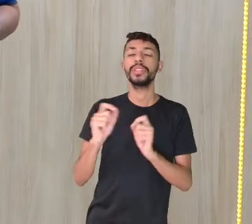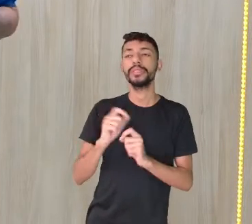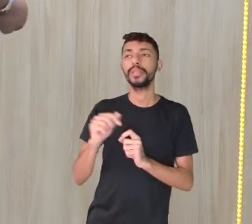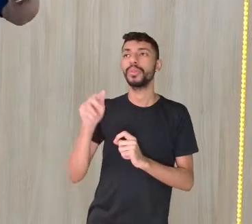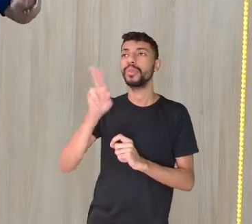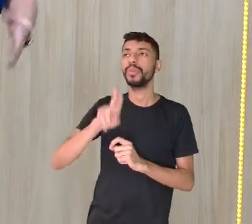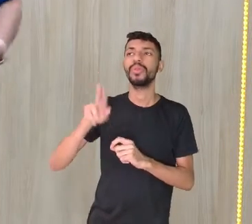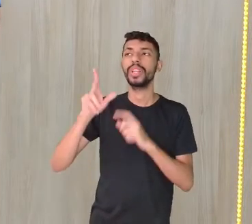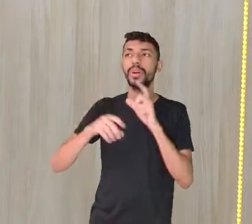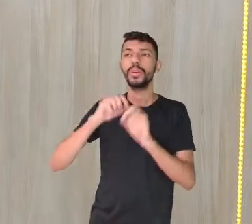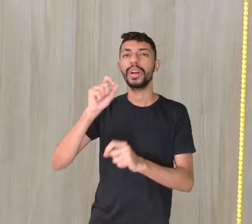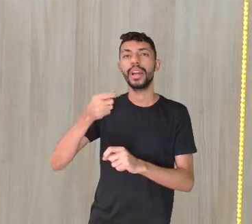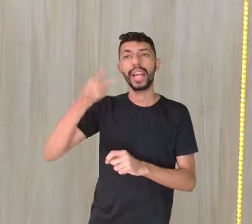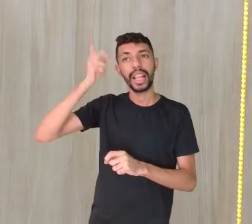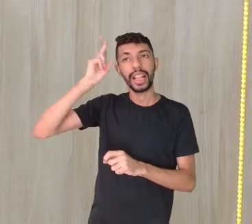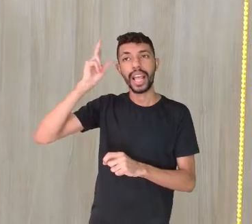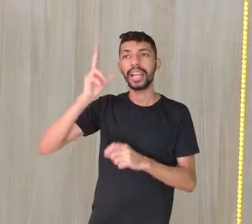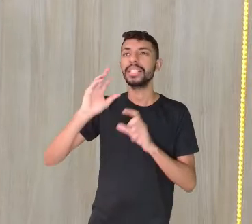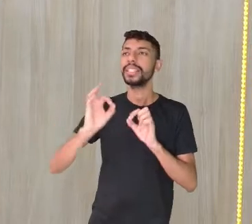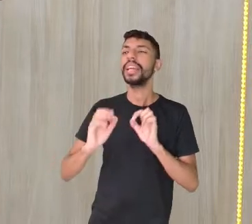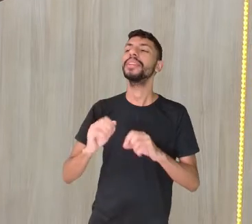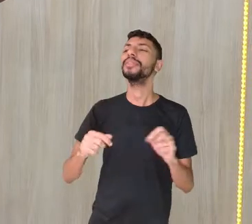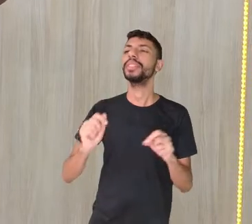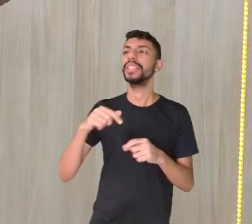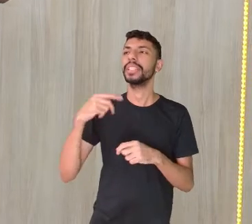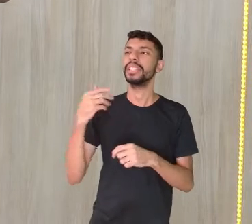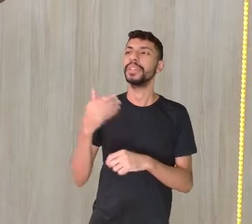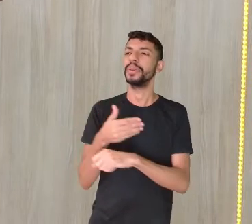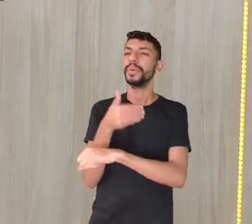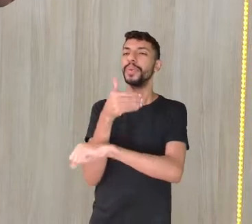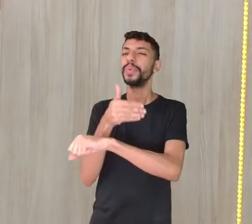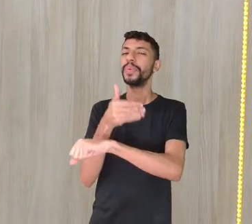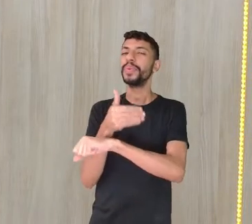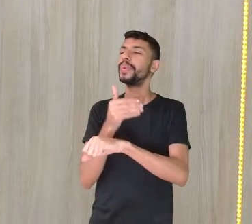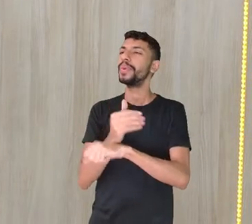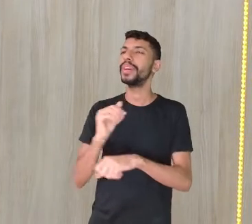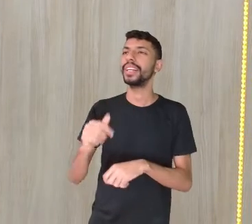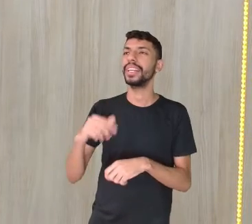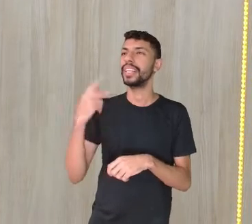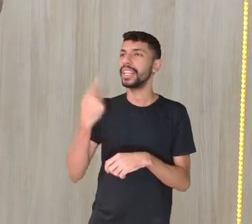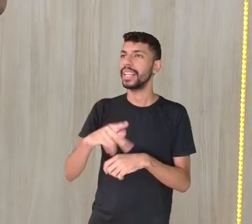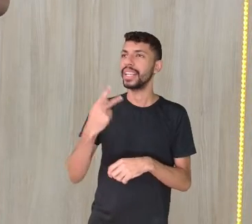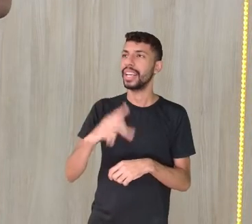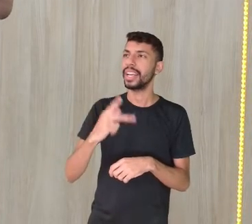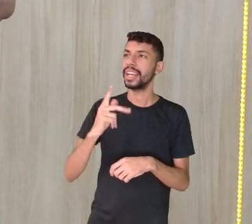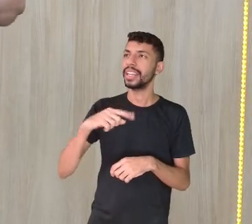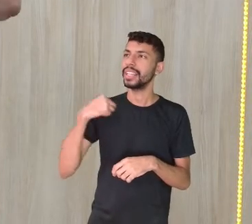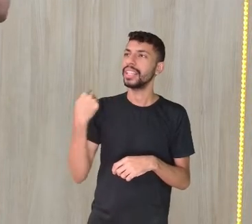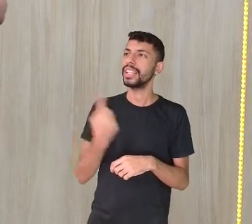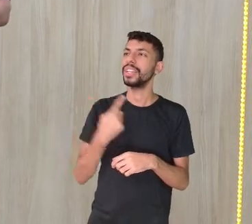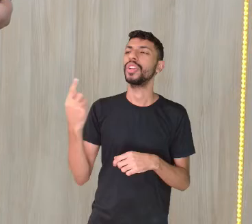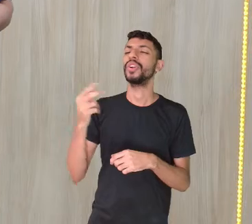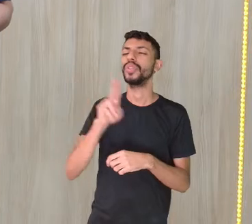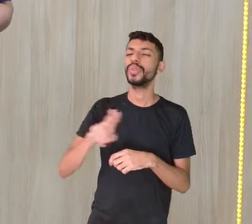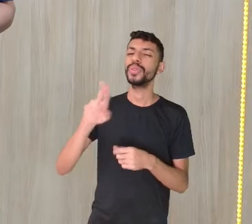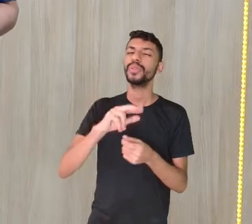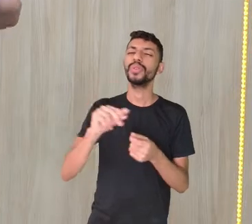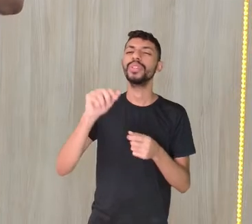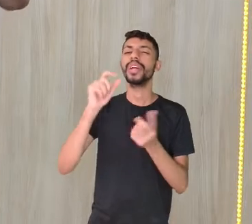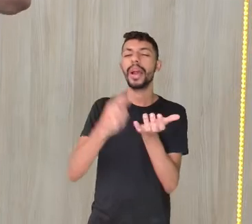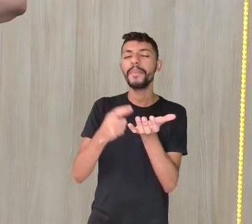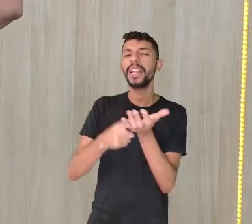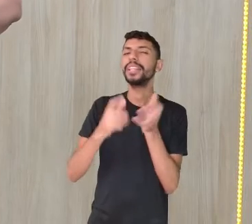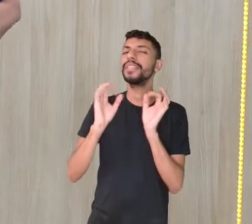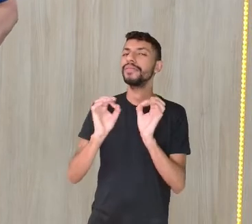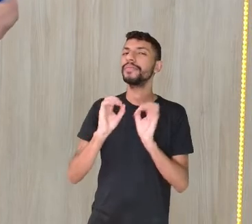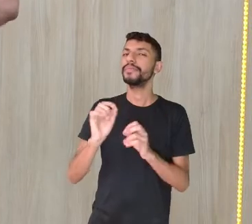Que aqui eu não vou dar nenhum spoiler dos locais aí, né? Dos tipos desses táxis que estão circulando por aí através de aplicativo,